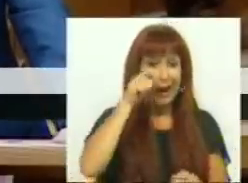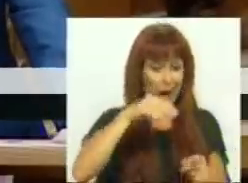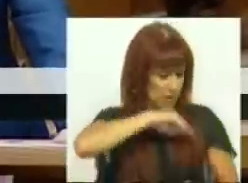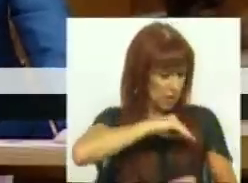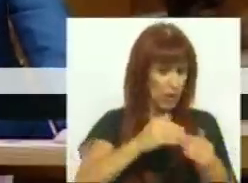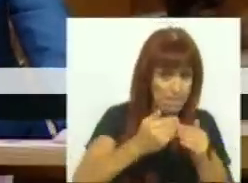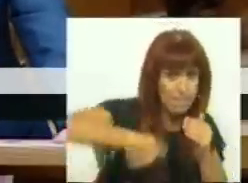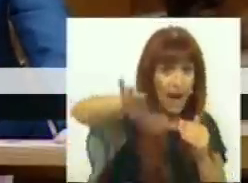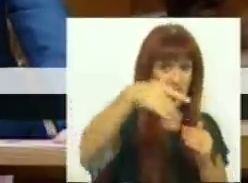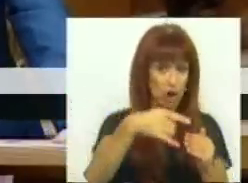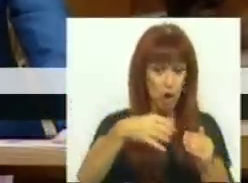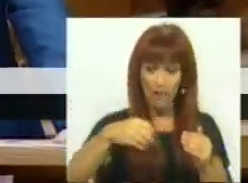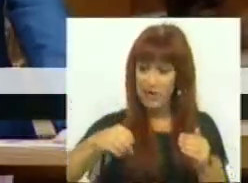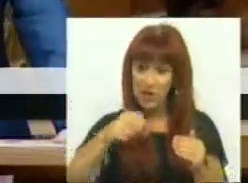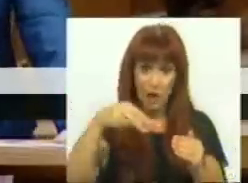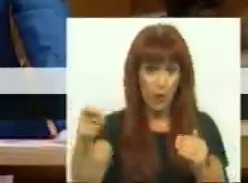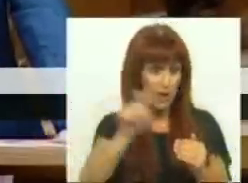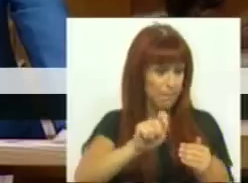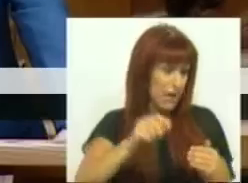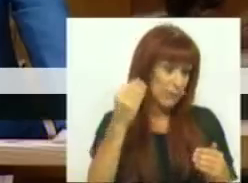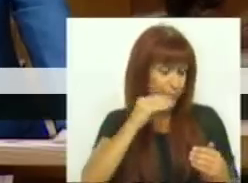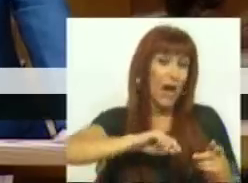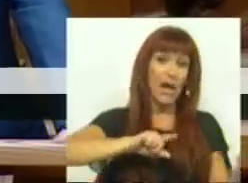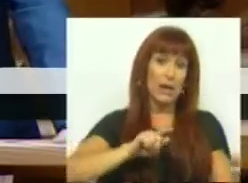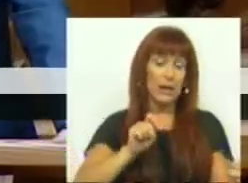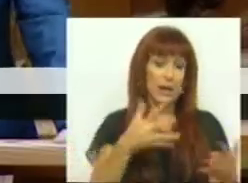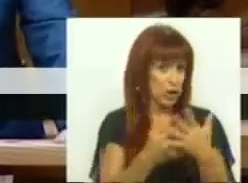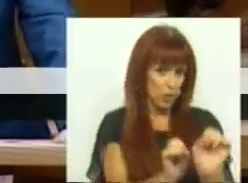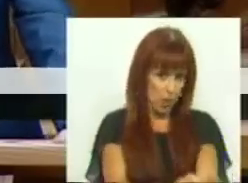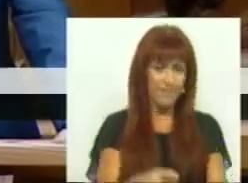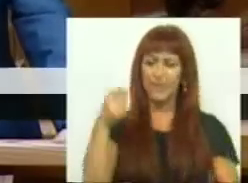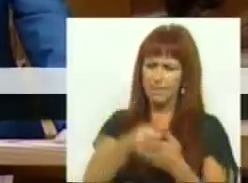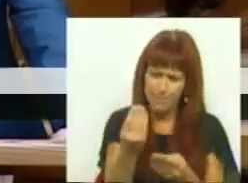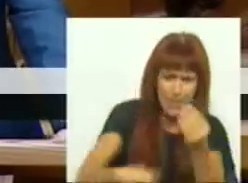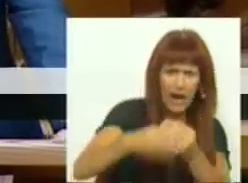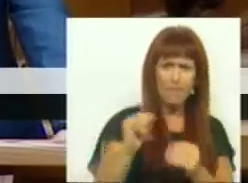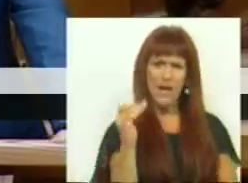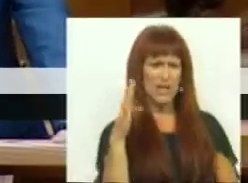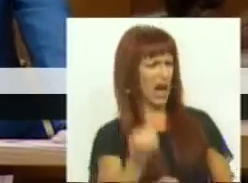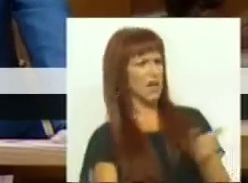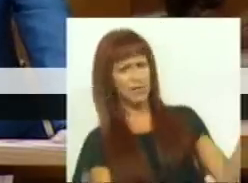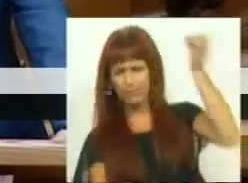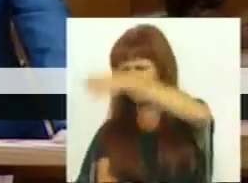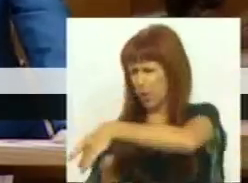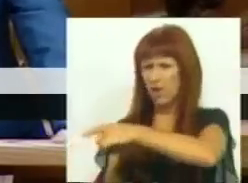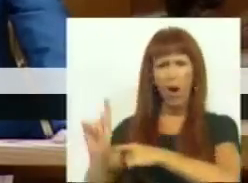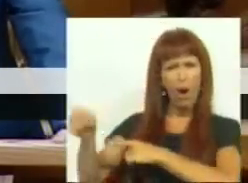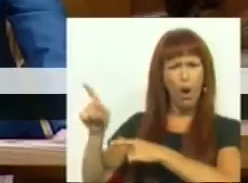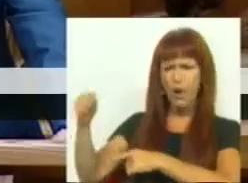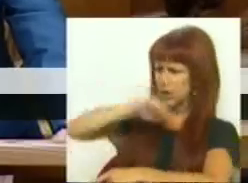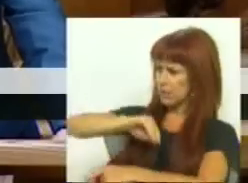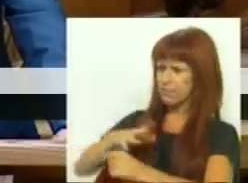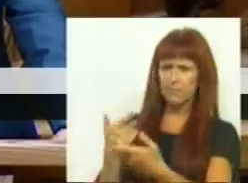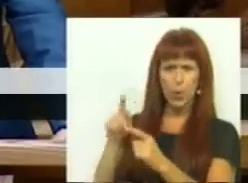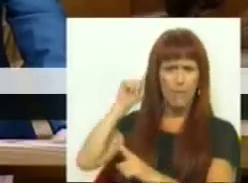tem salário de mais de 900 euros líquidos, paga mais IRS do que aqueles que